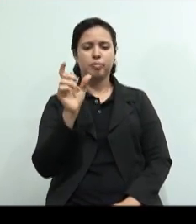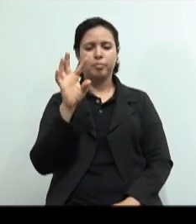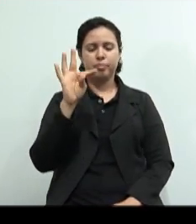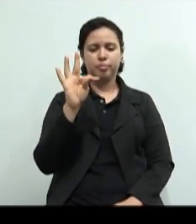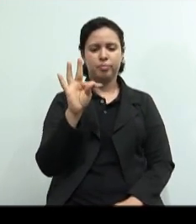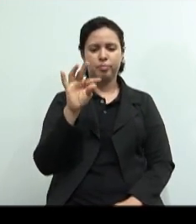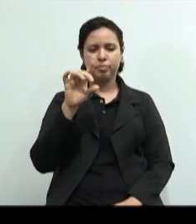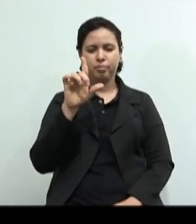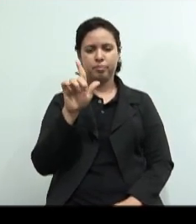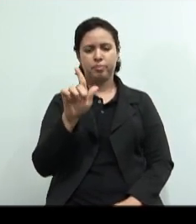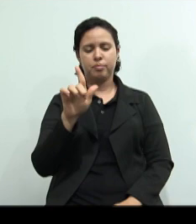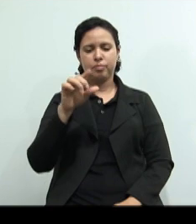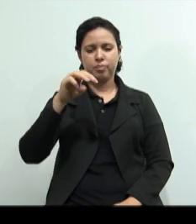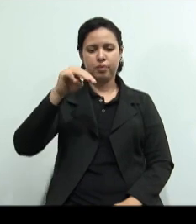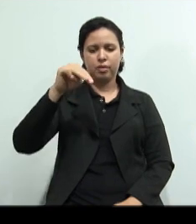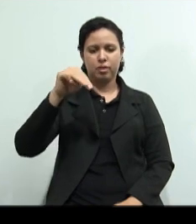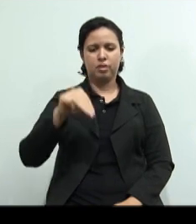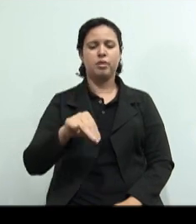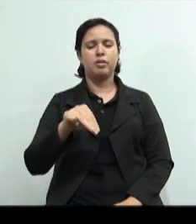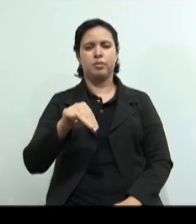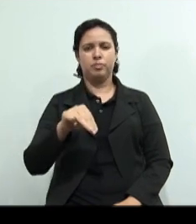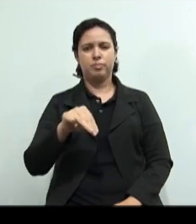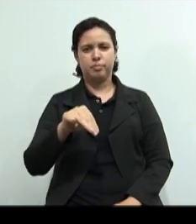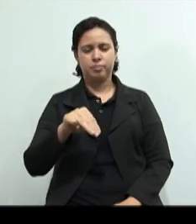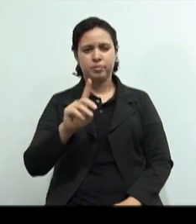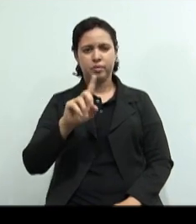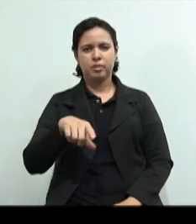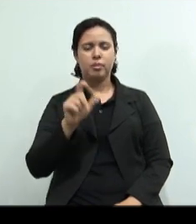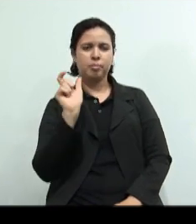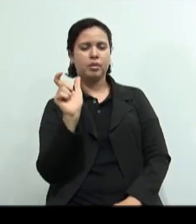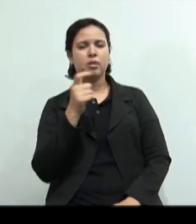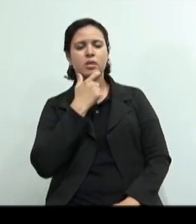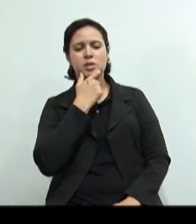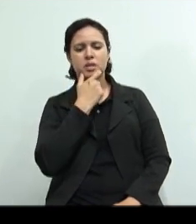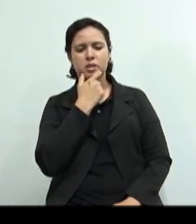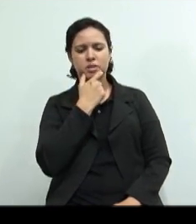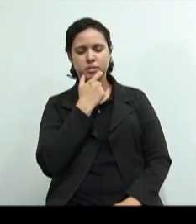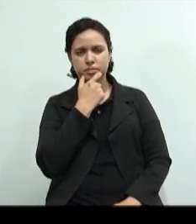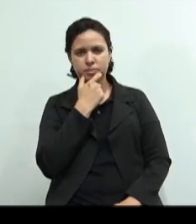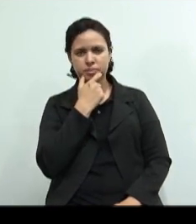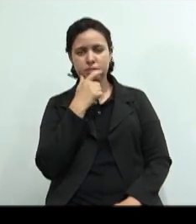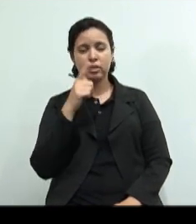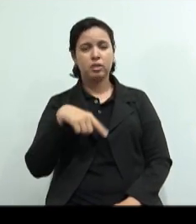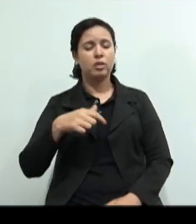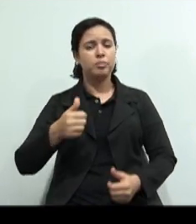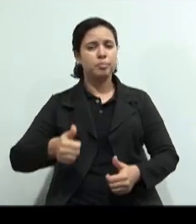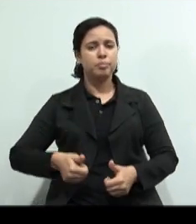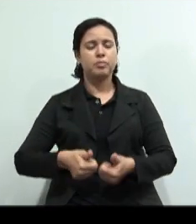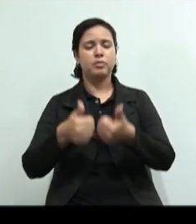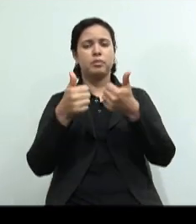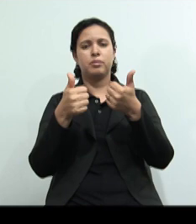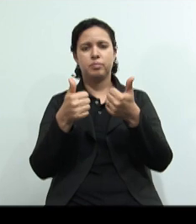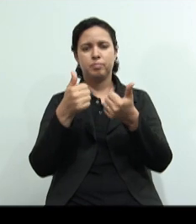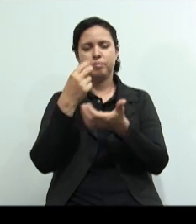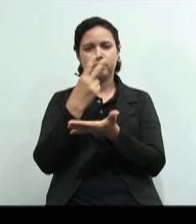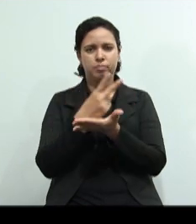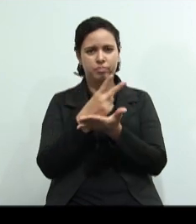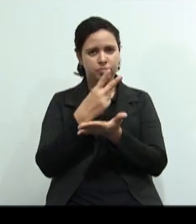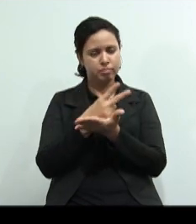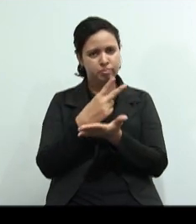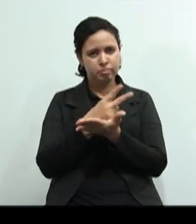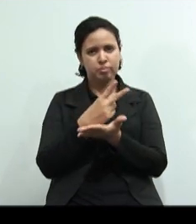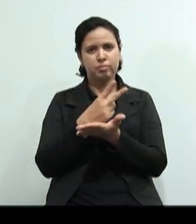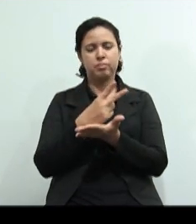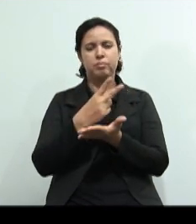significa Total Quality Management, que seria o quê? Melhoria